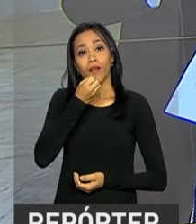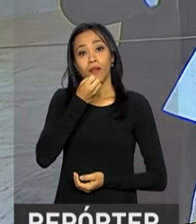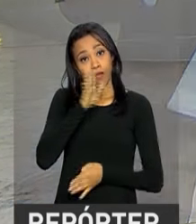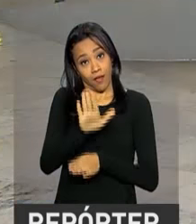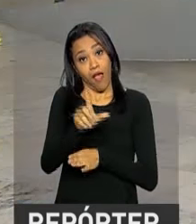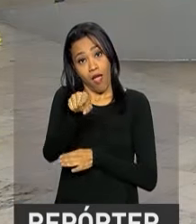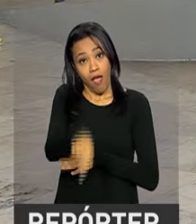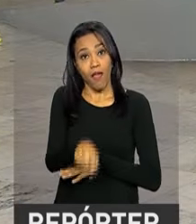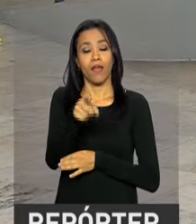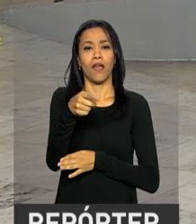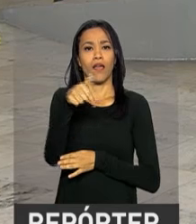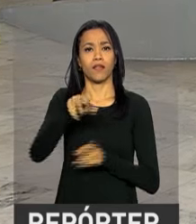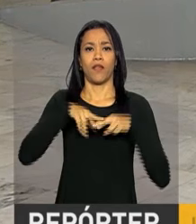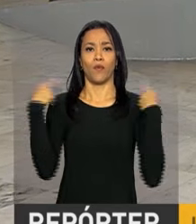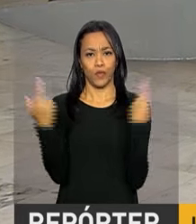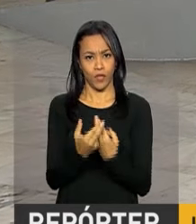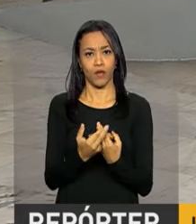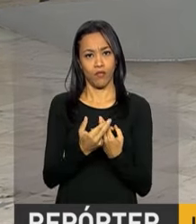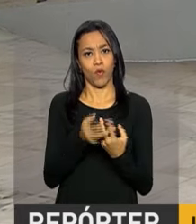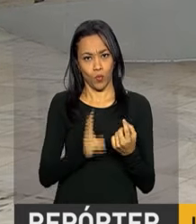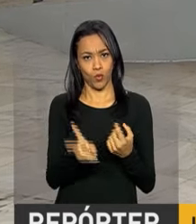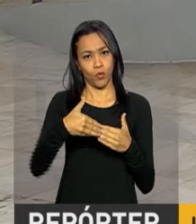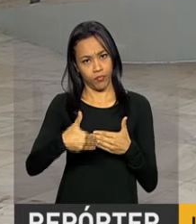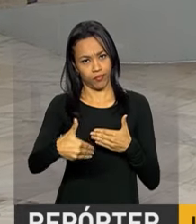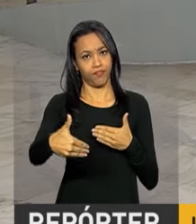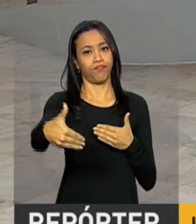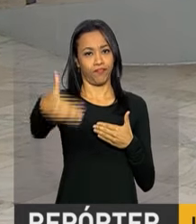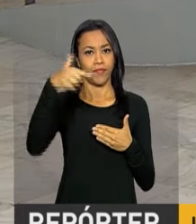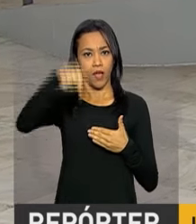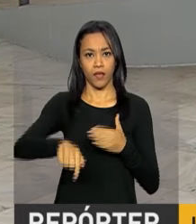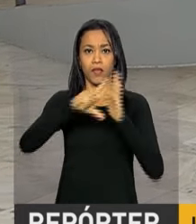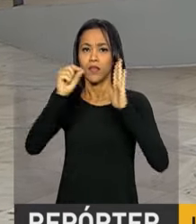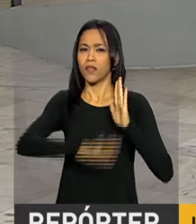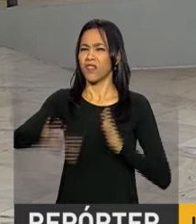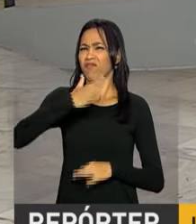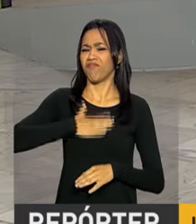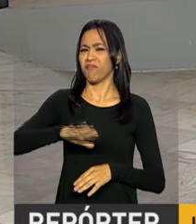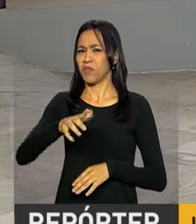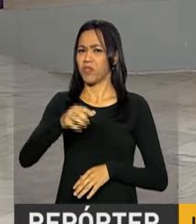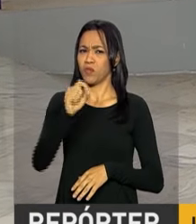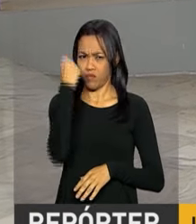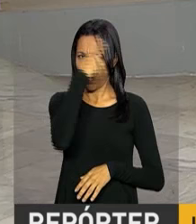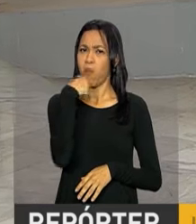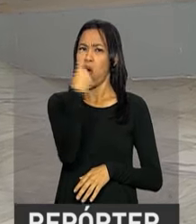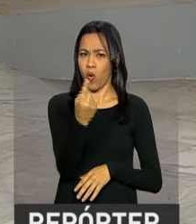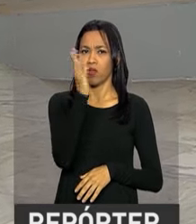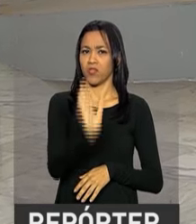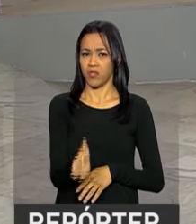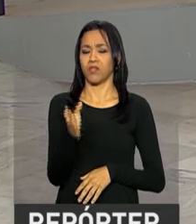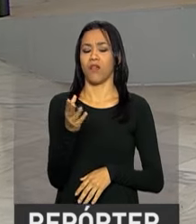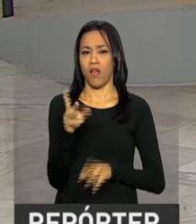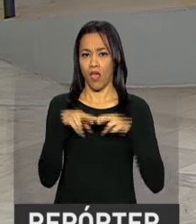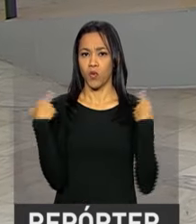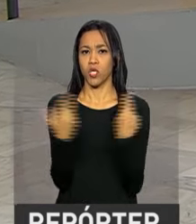É isso mesmo essa reunião segue acontecendo aqui no Palácio do Planalto já tem pouco mais aí de uma hora de duração essa reunião